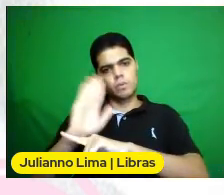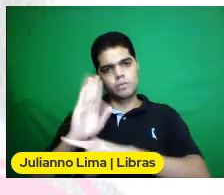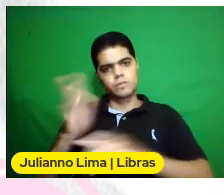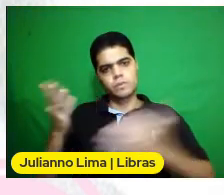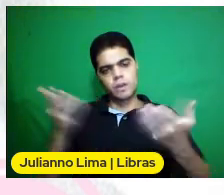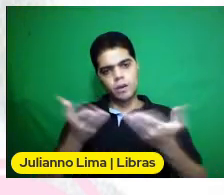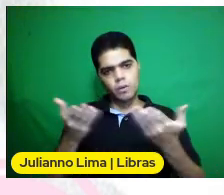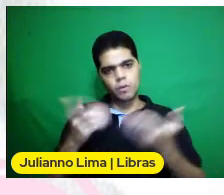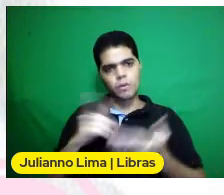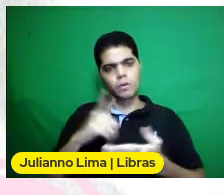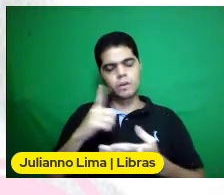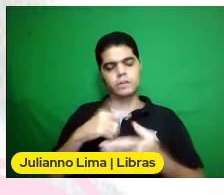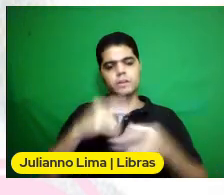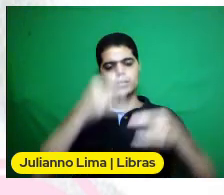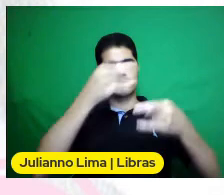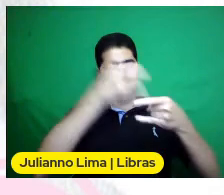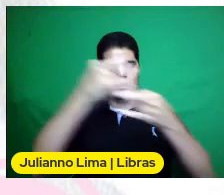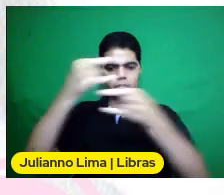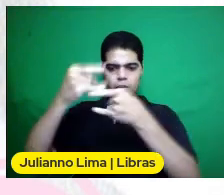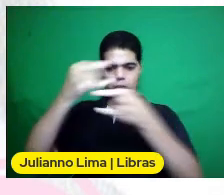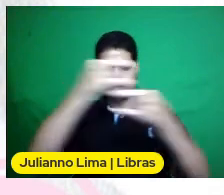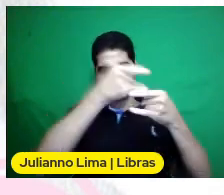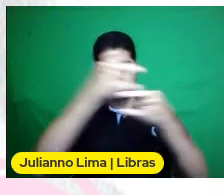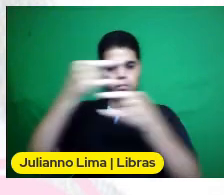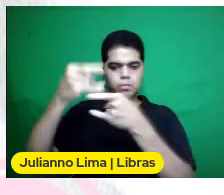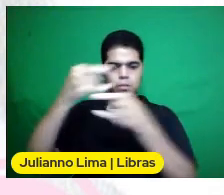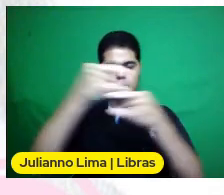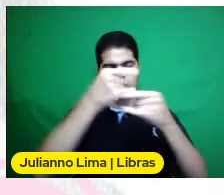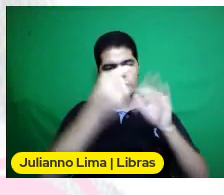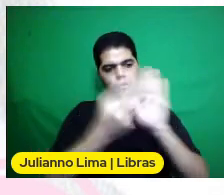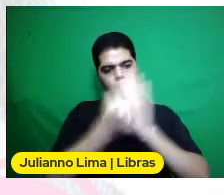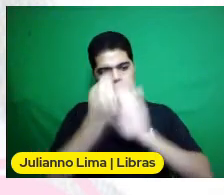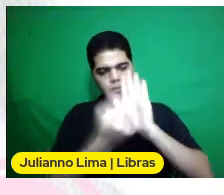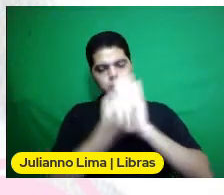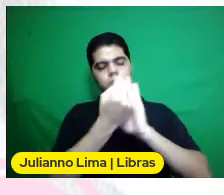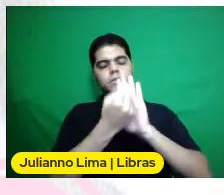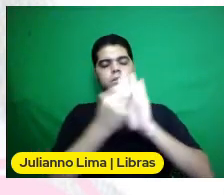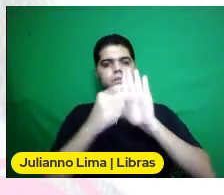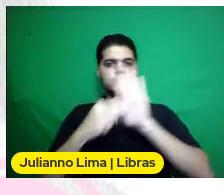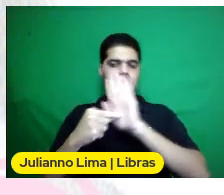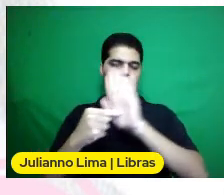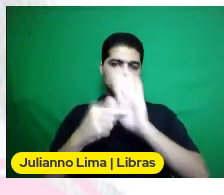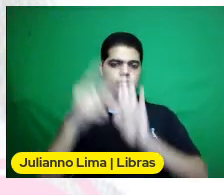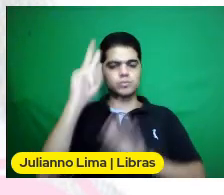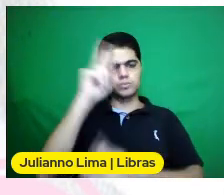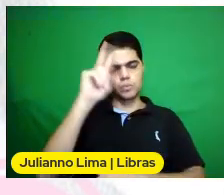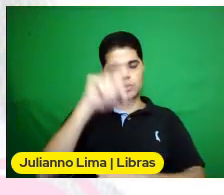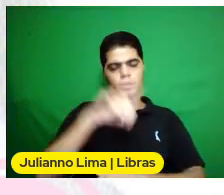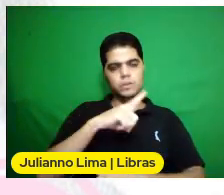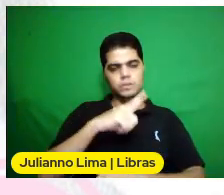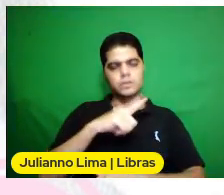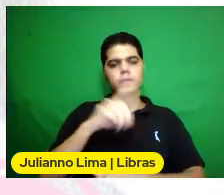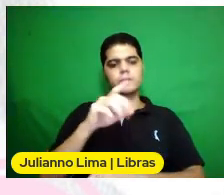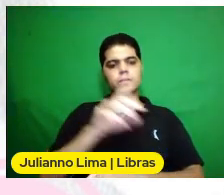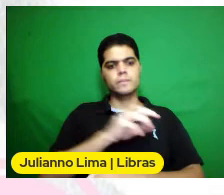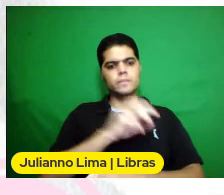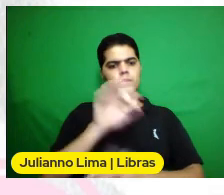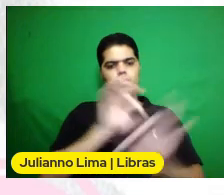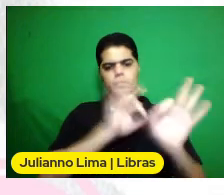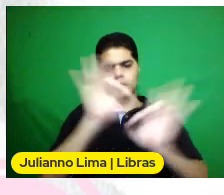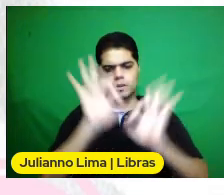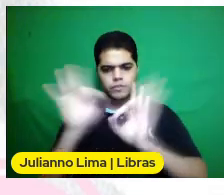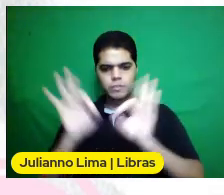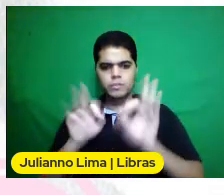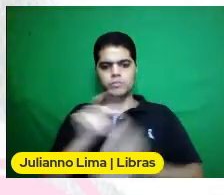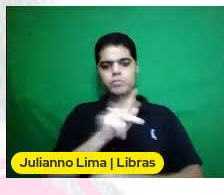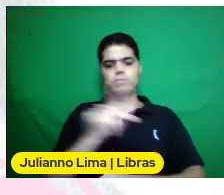a história em quadrinhos, ela vai compor um material que vai subsidiar o planejamento do professor. Então, para